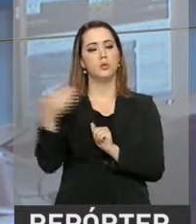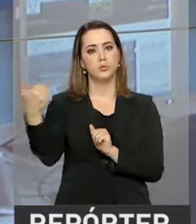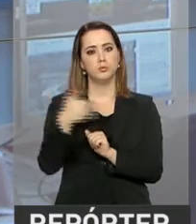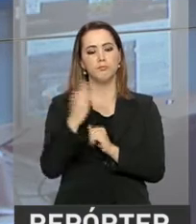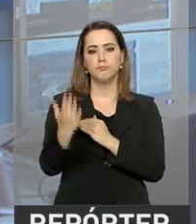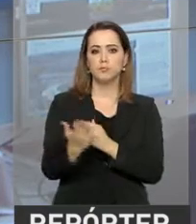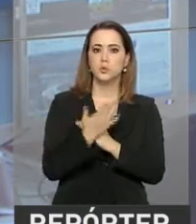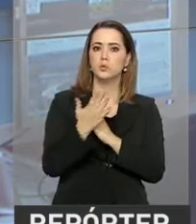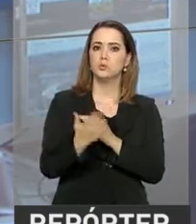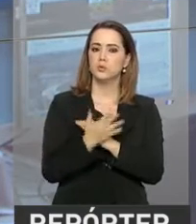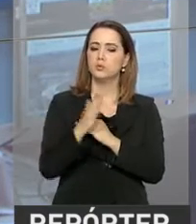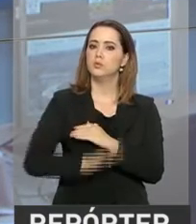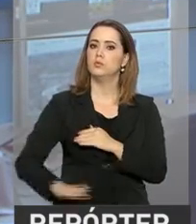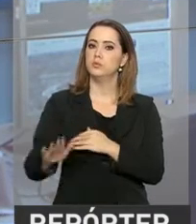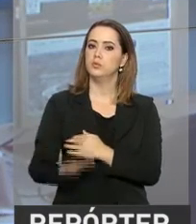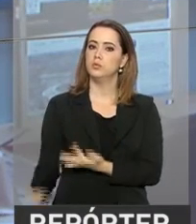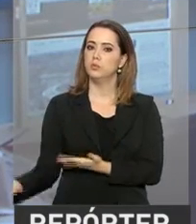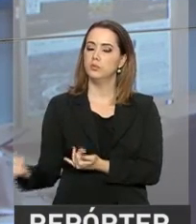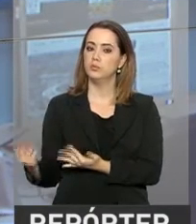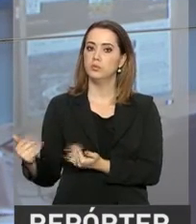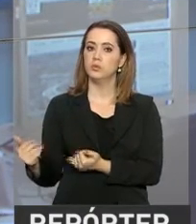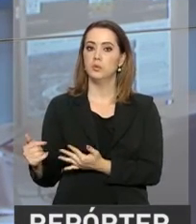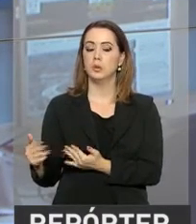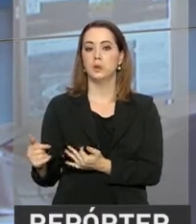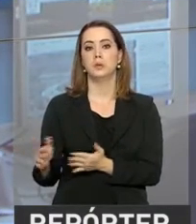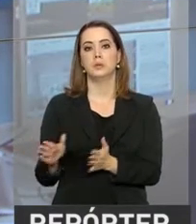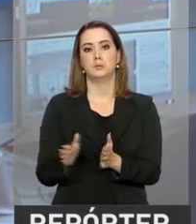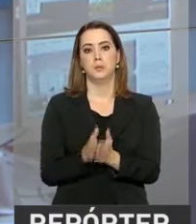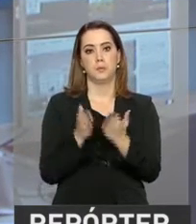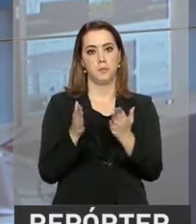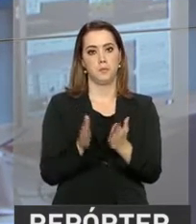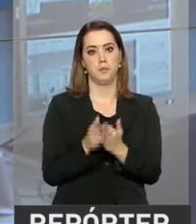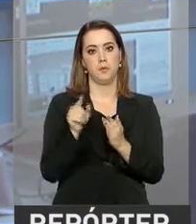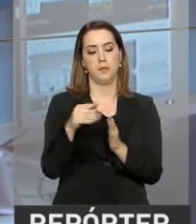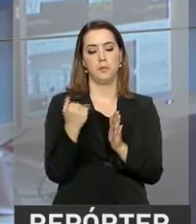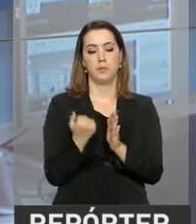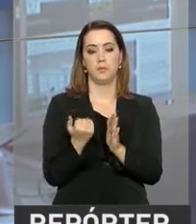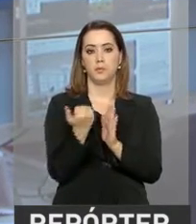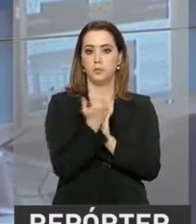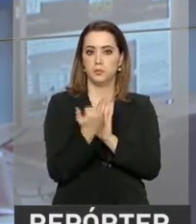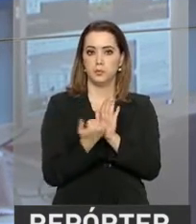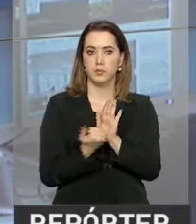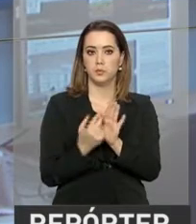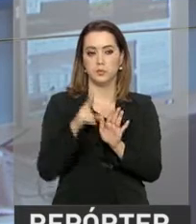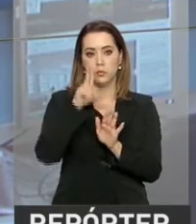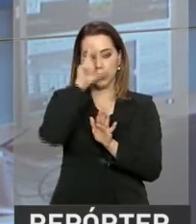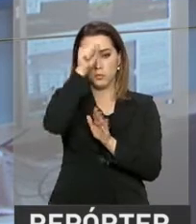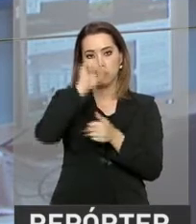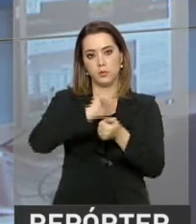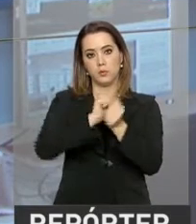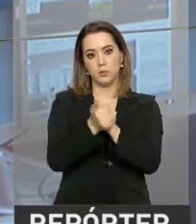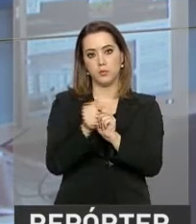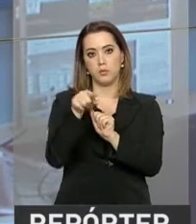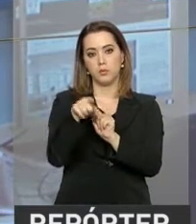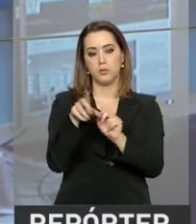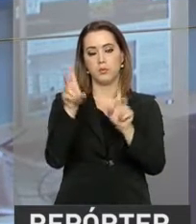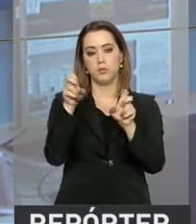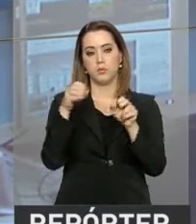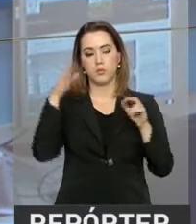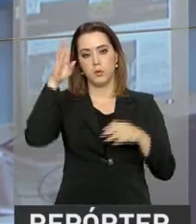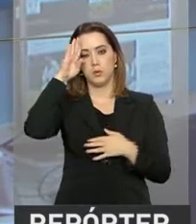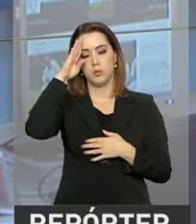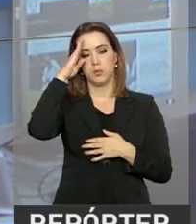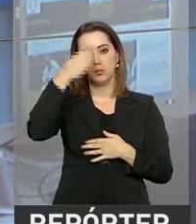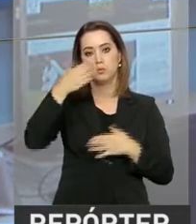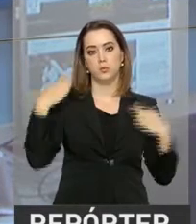ajudando crianças e adolescentes carentes pelo projeto Forças no Esporte das Forças Armadas. Hoje, o ministro da Defesa, Ron